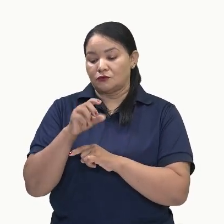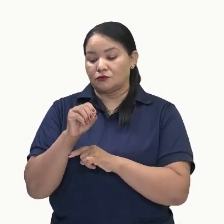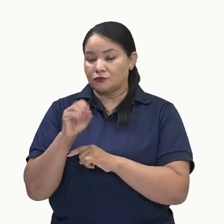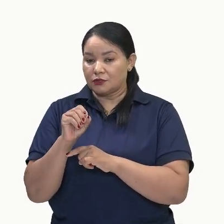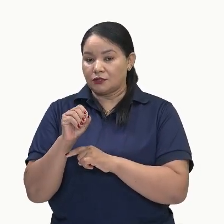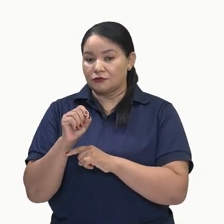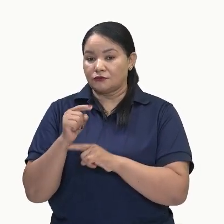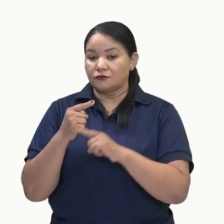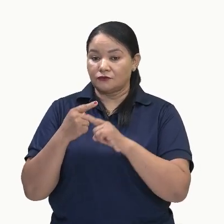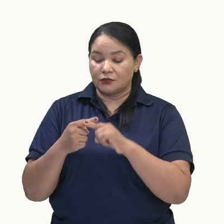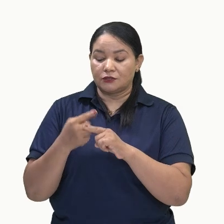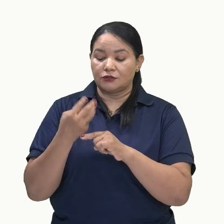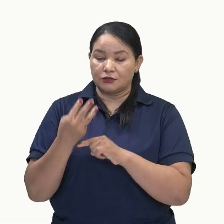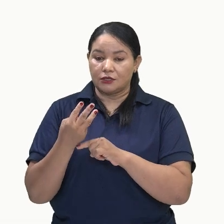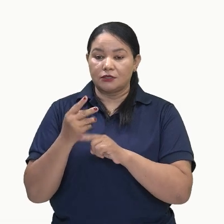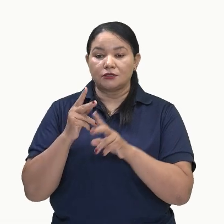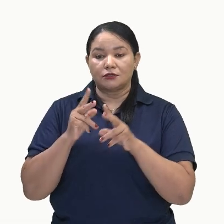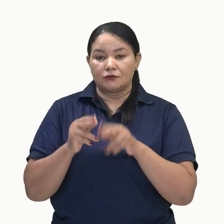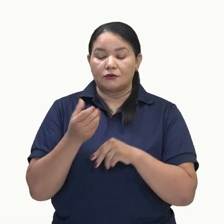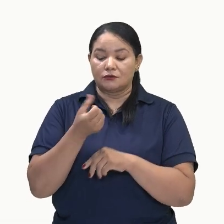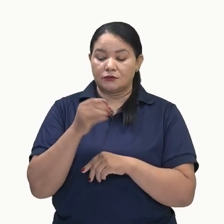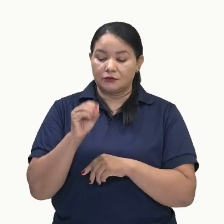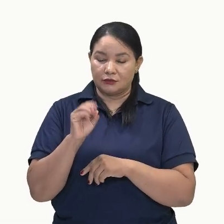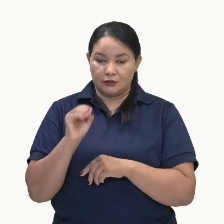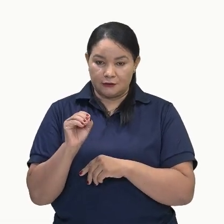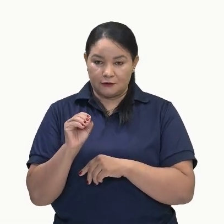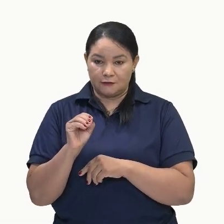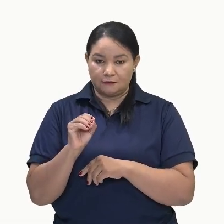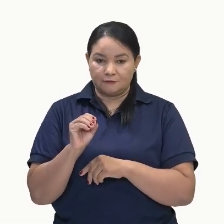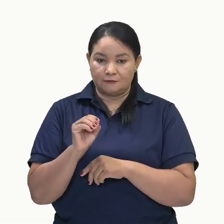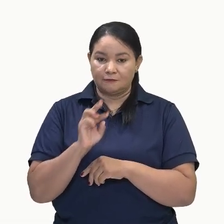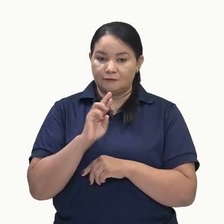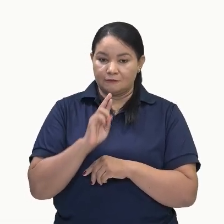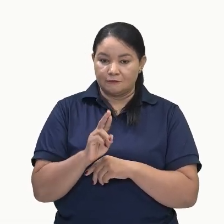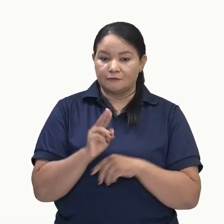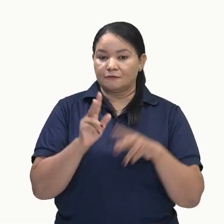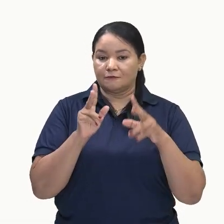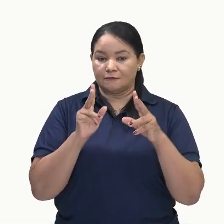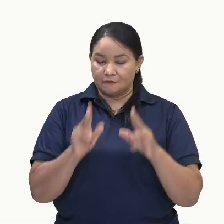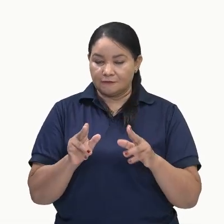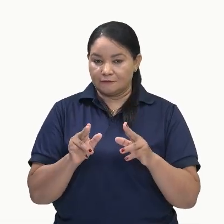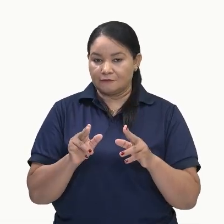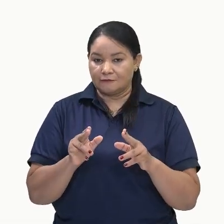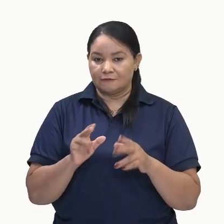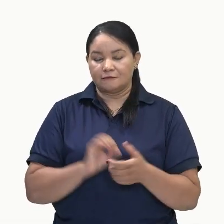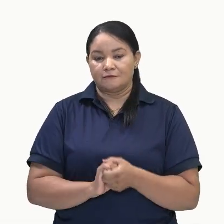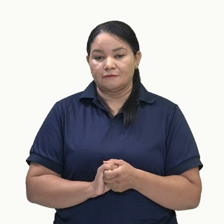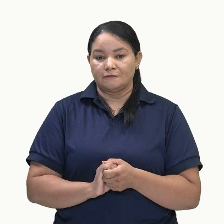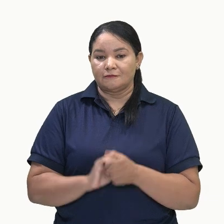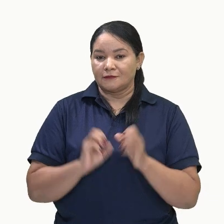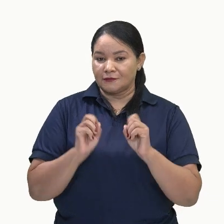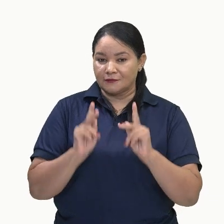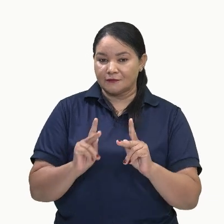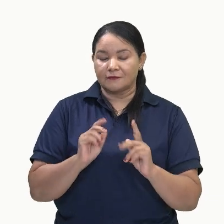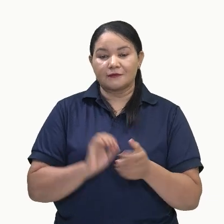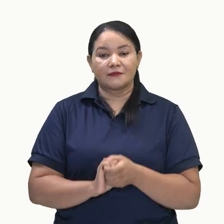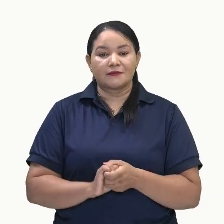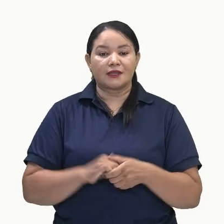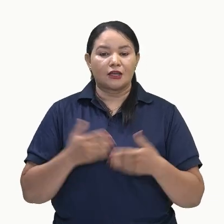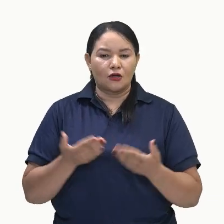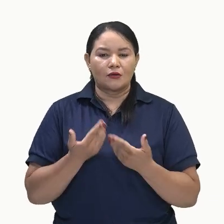200 vezes 3, 600, que também chega na mesma resposta que a gente já tinha calculado aqui. Tá legal? Então, para